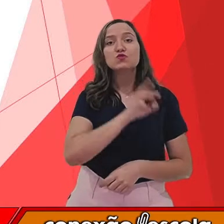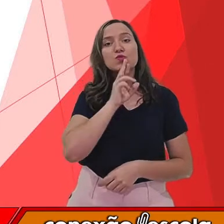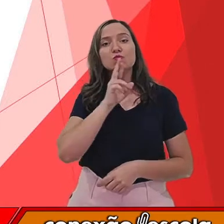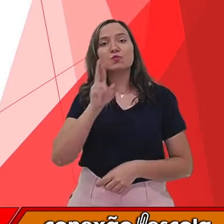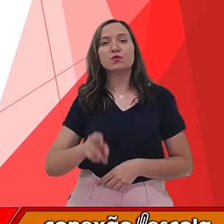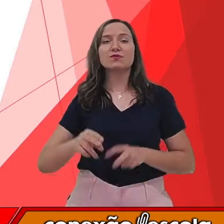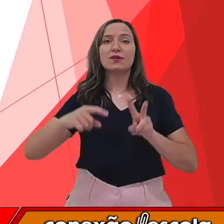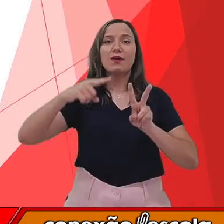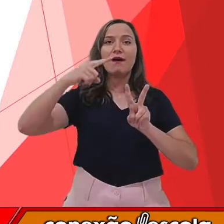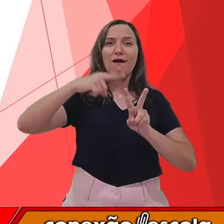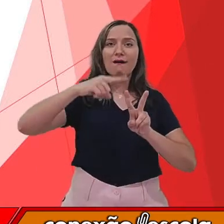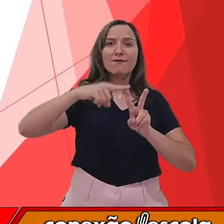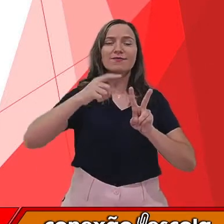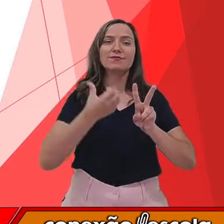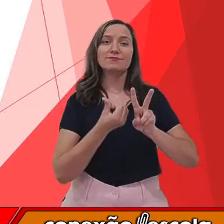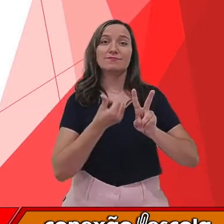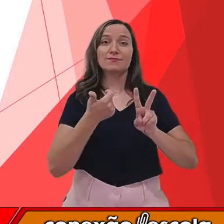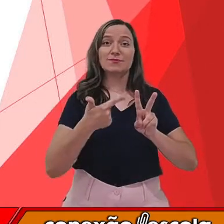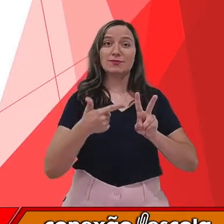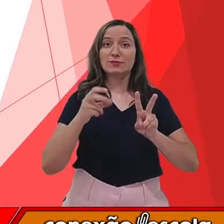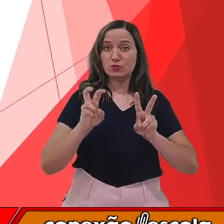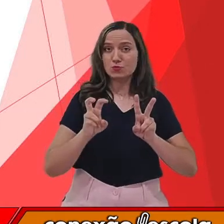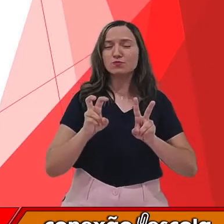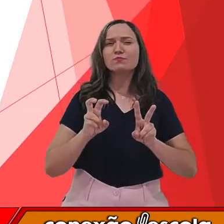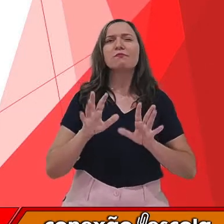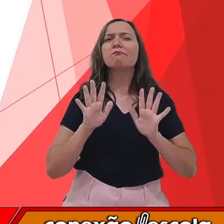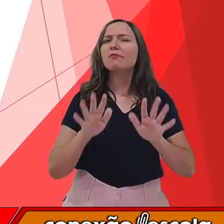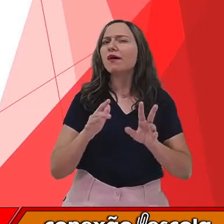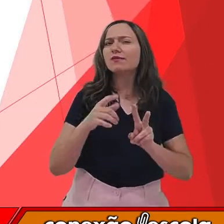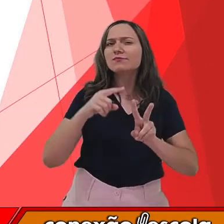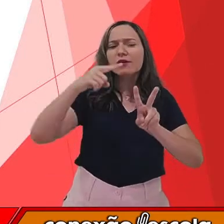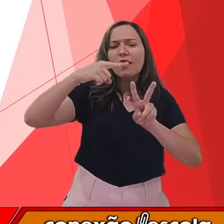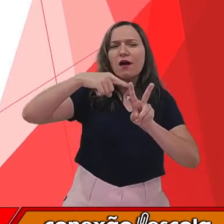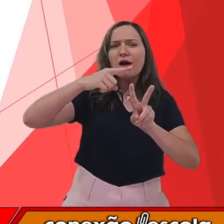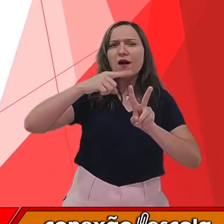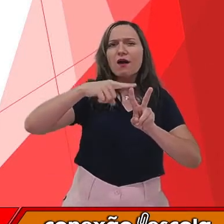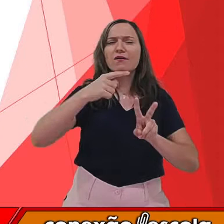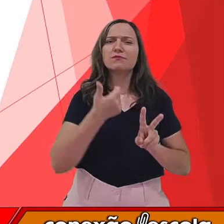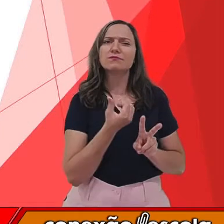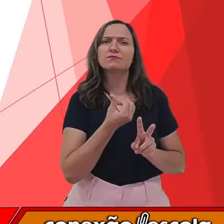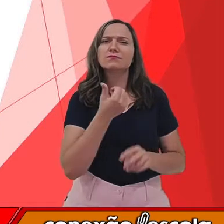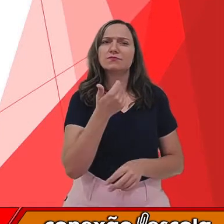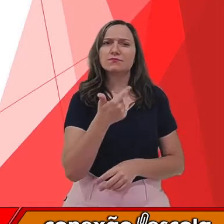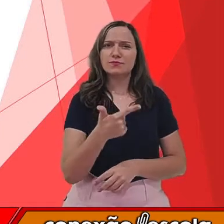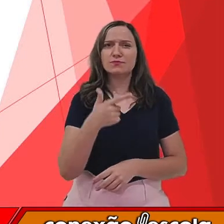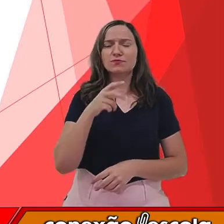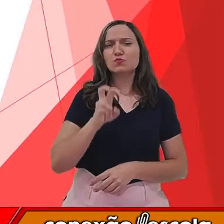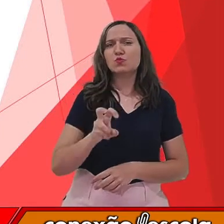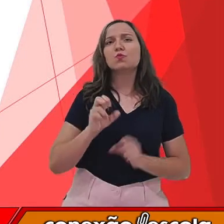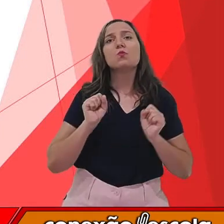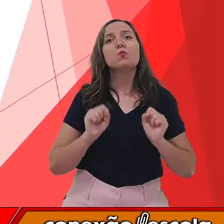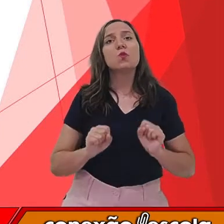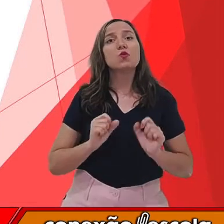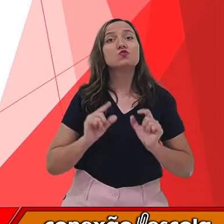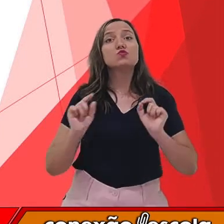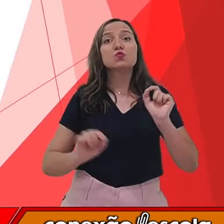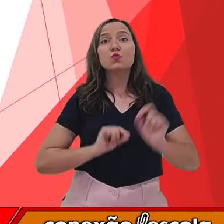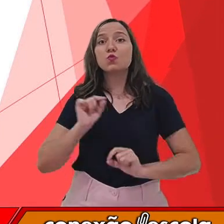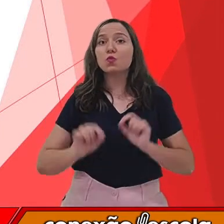625 Note que a raiz quadrada de 625 ela pode ser o